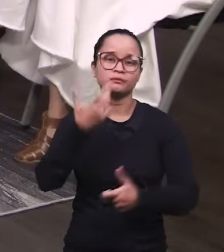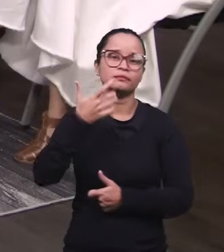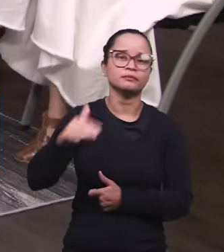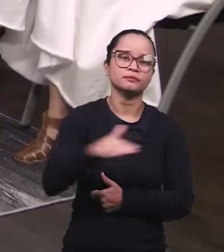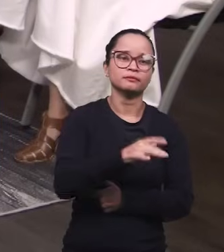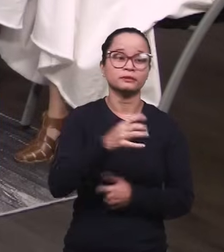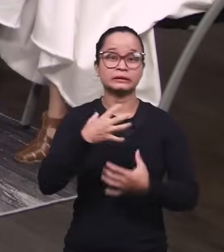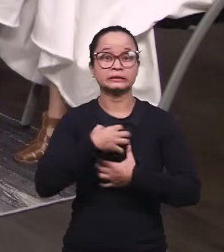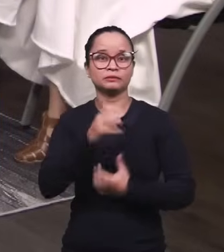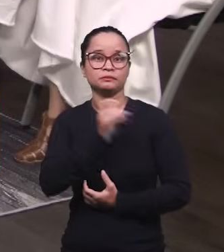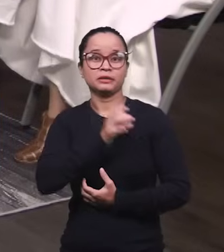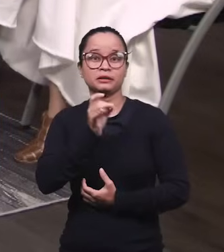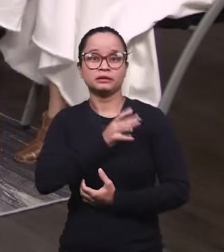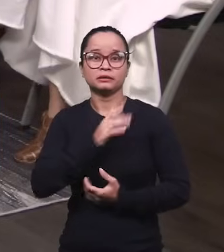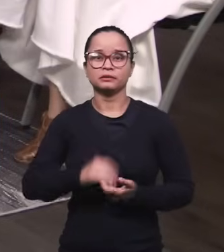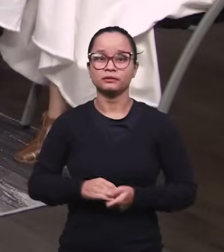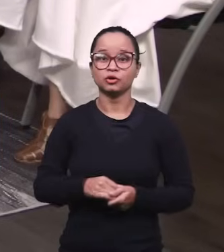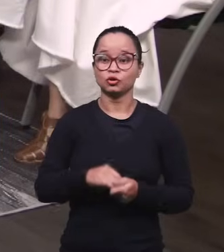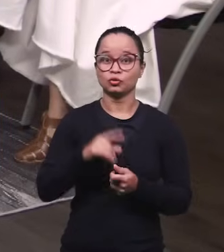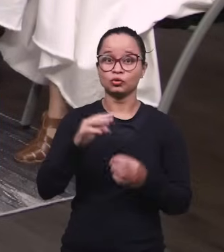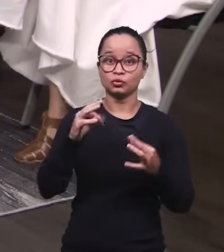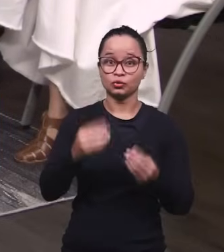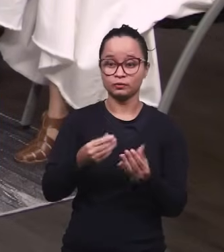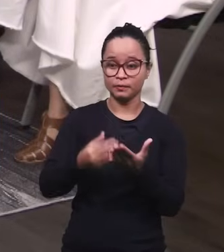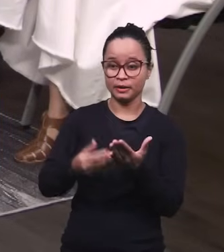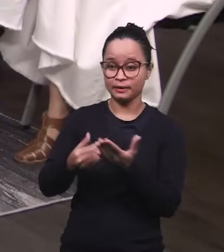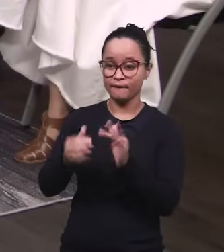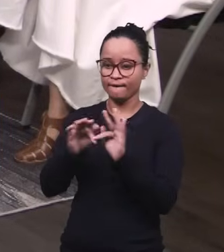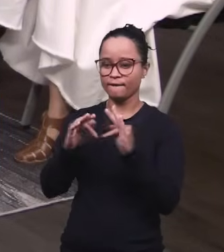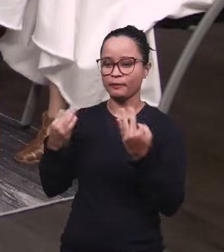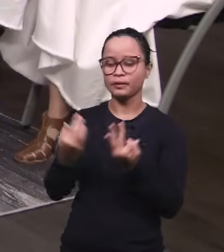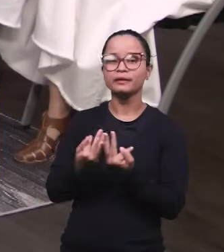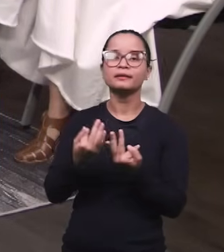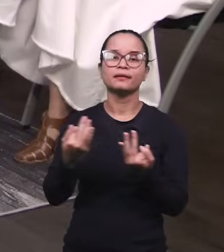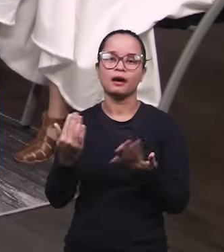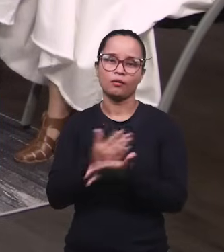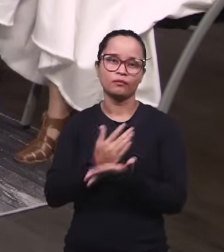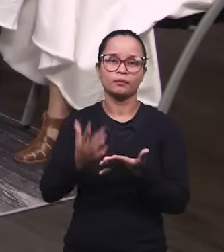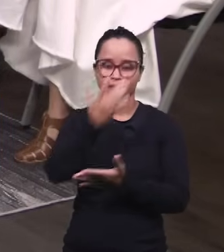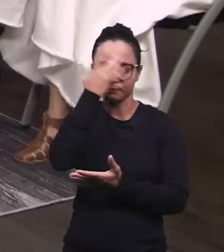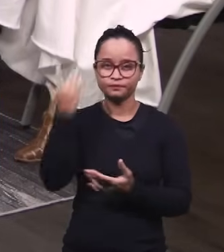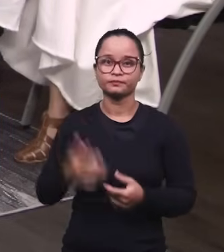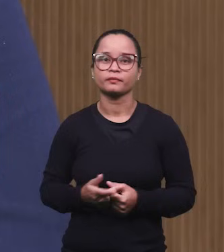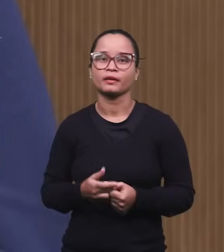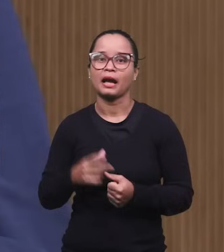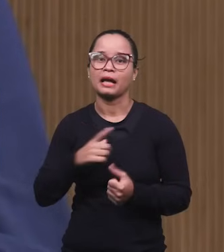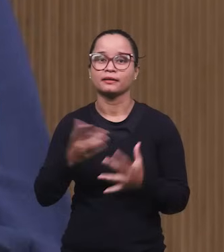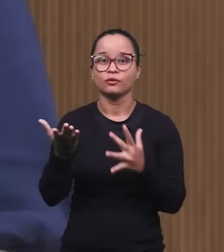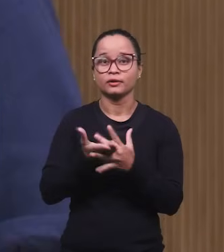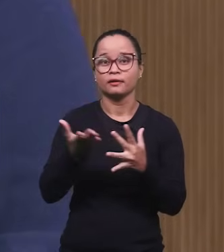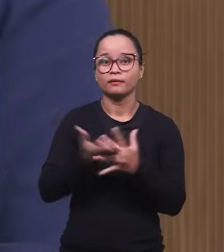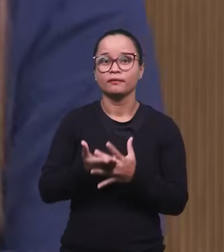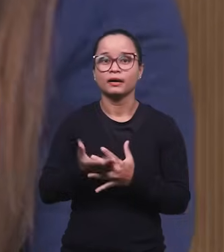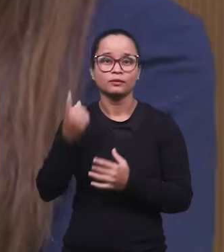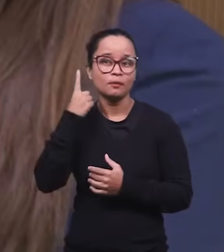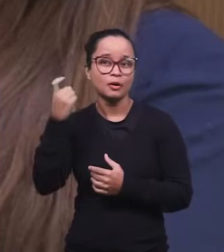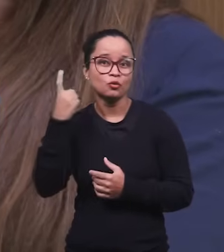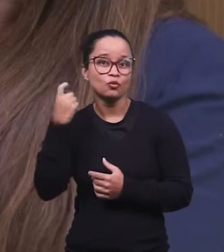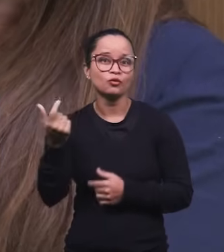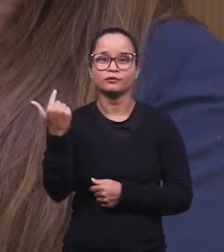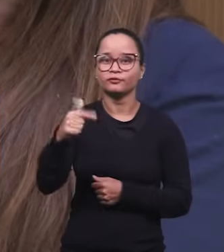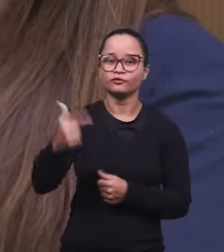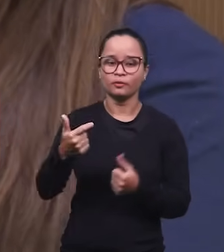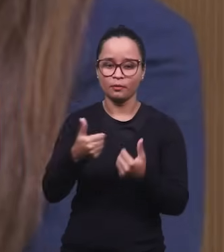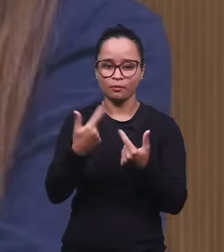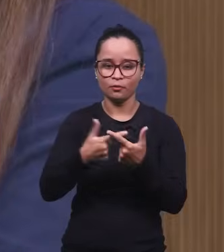com medo, as crianças todos tinham perdido alguém, virou um ambiente de luto. Até o recreio era sem barulho, era uma coisa diferente. A